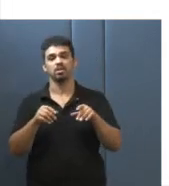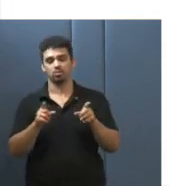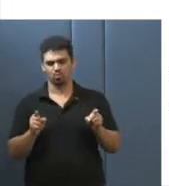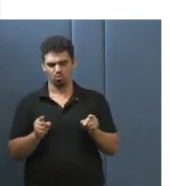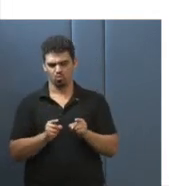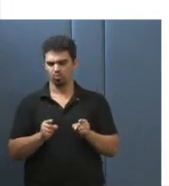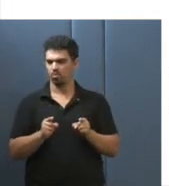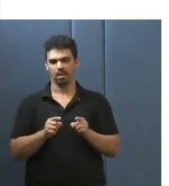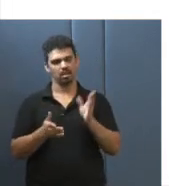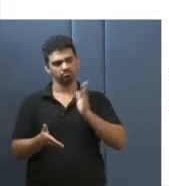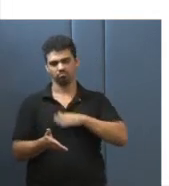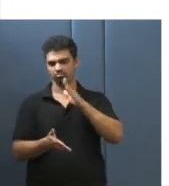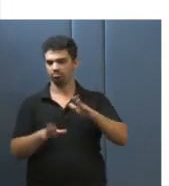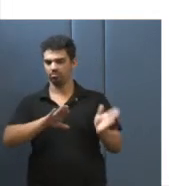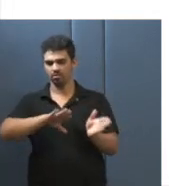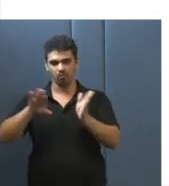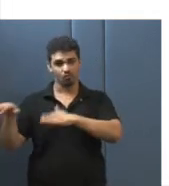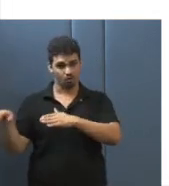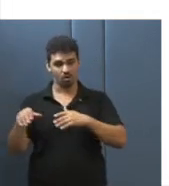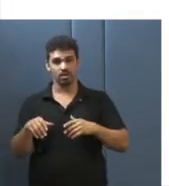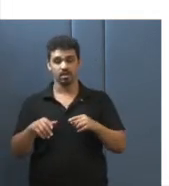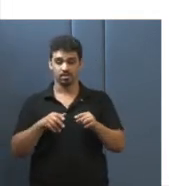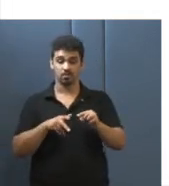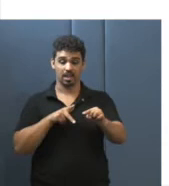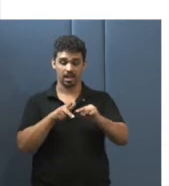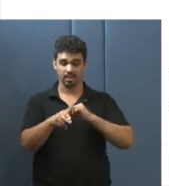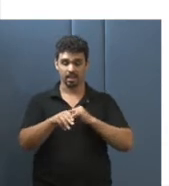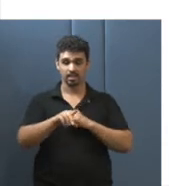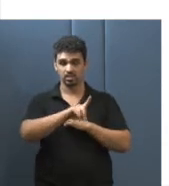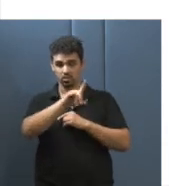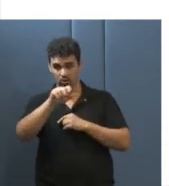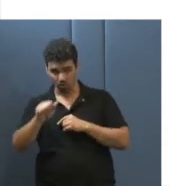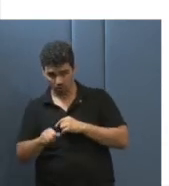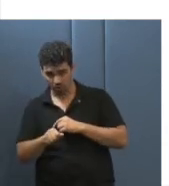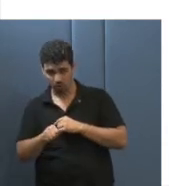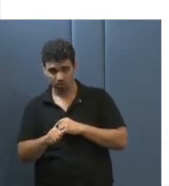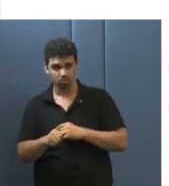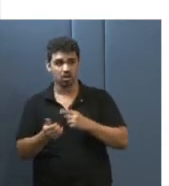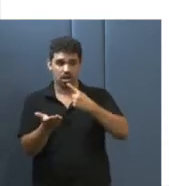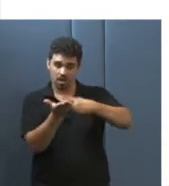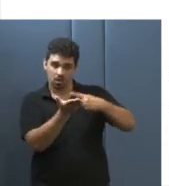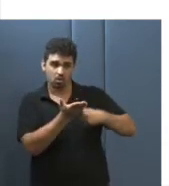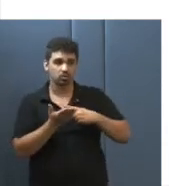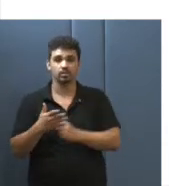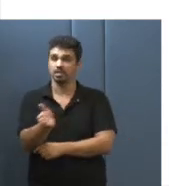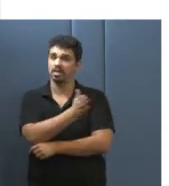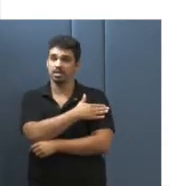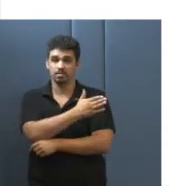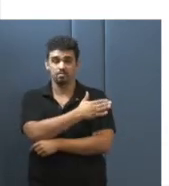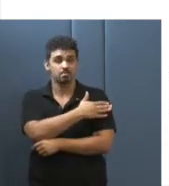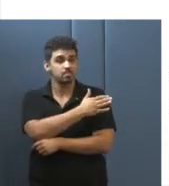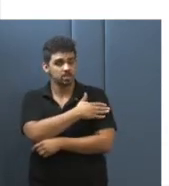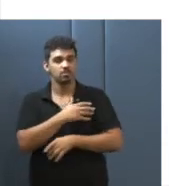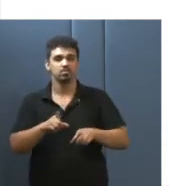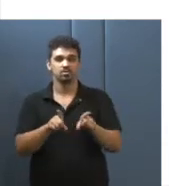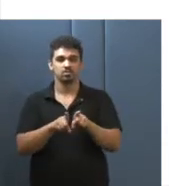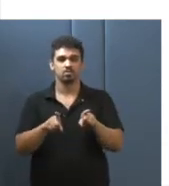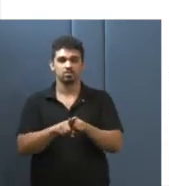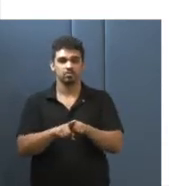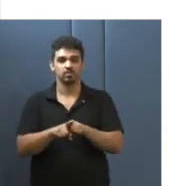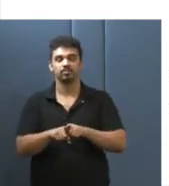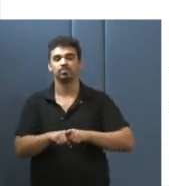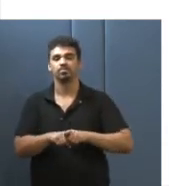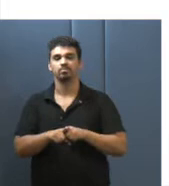fora. Você tem, depois da data de corte estabelecida e acordada entre os membros, a assinatura dos agreed minutes mencionados